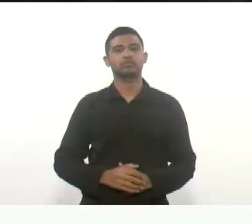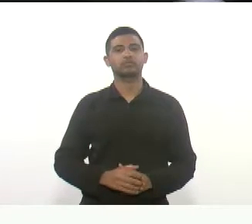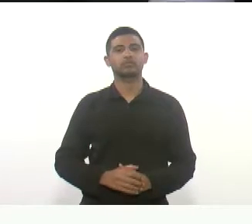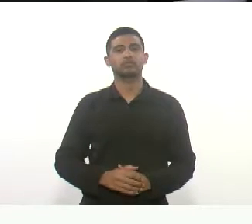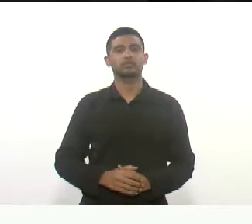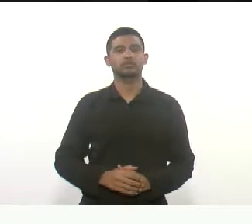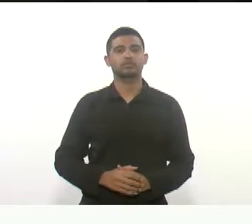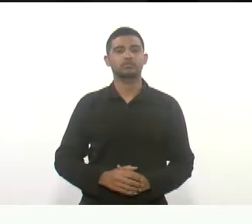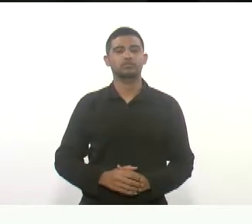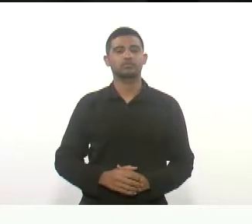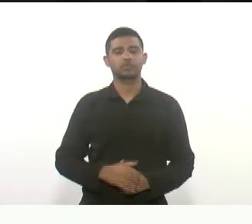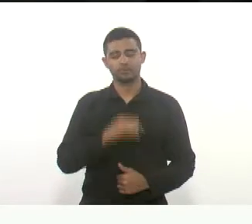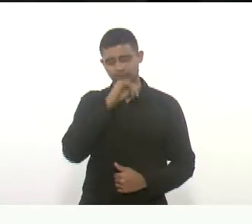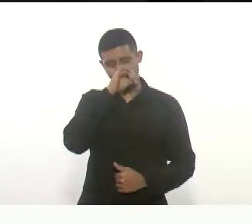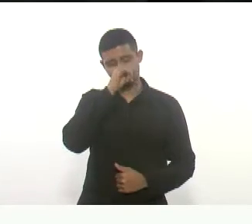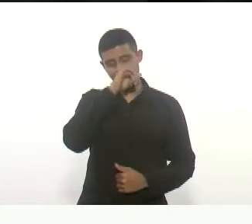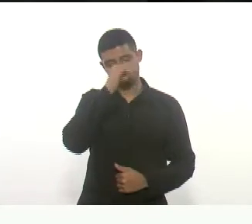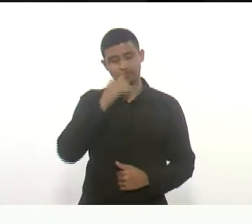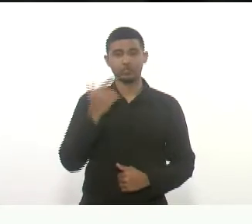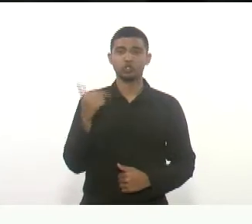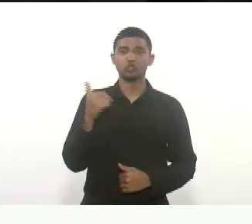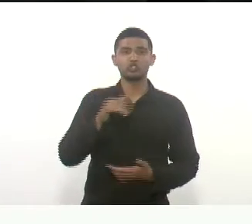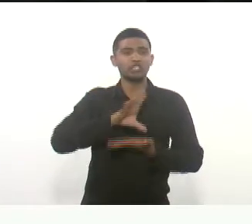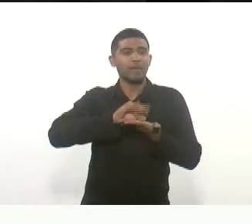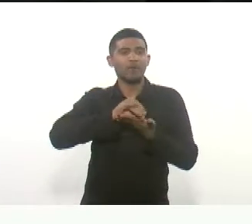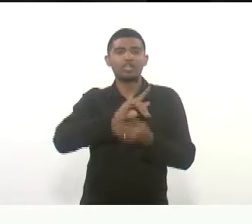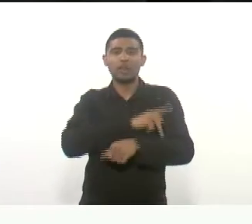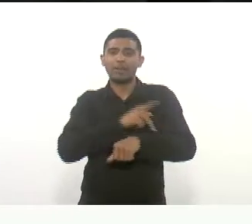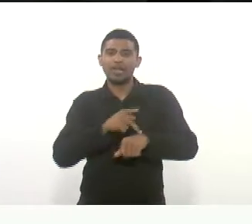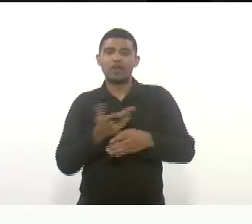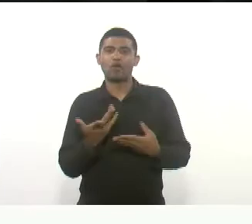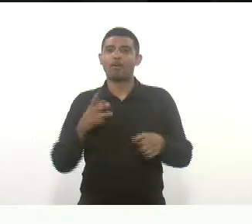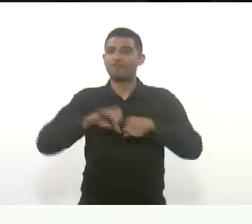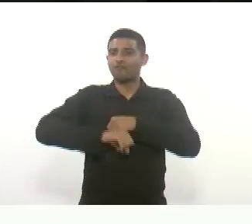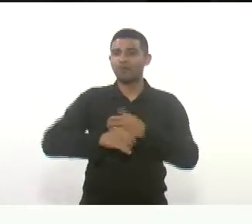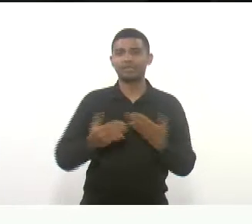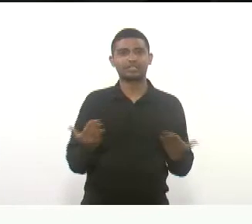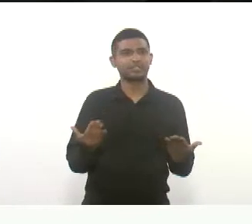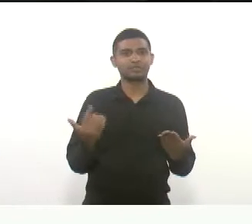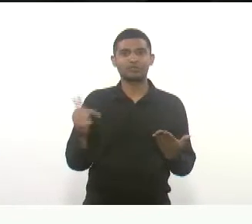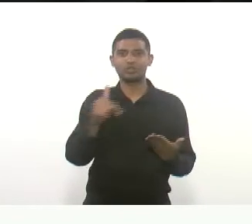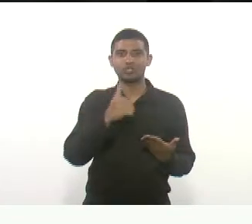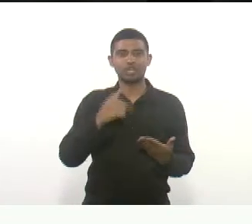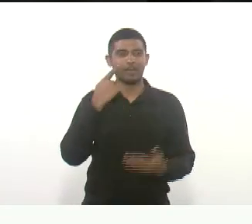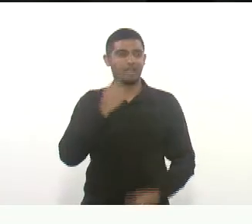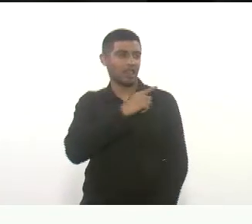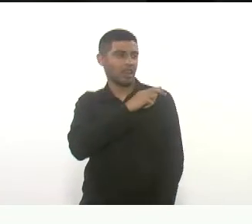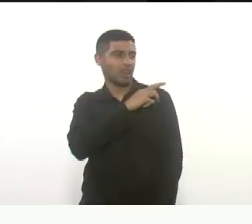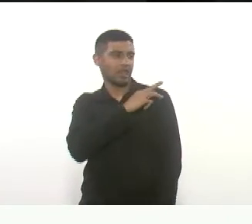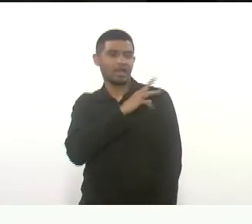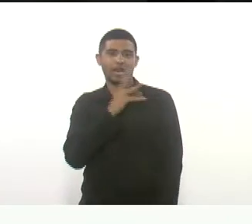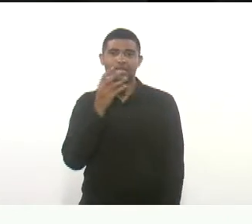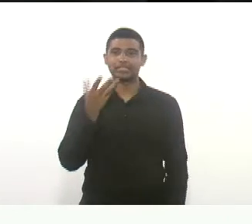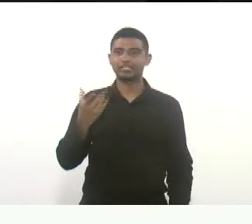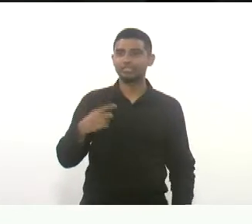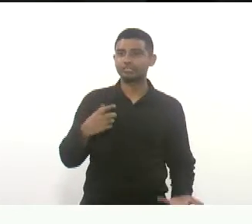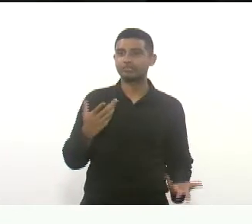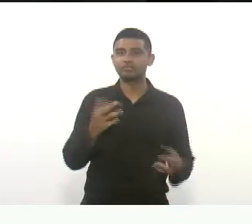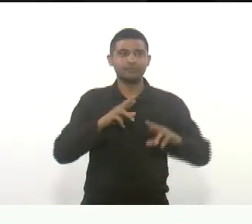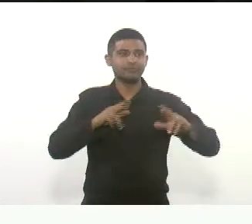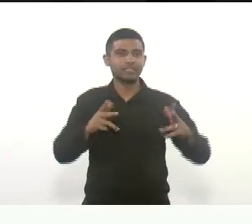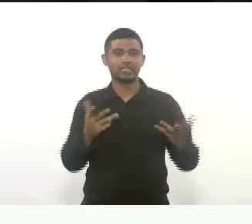o respaldo, né? A gente não tinha o modelo pedagógico, a formação que os GECs tinham, que os ginásios experimentais cariocas tinham. O que a gente